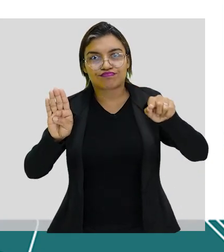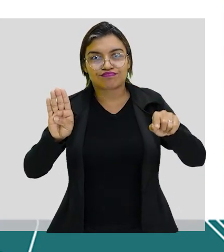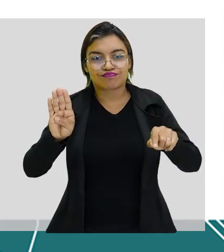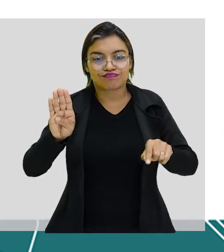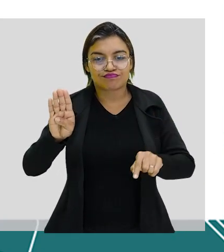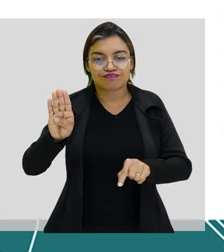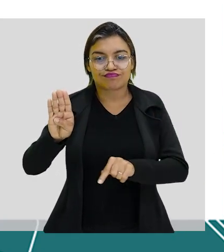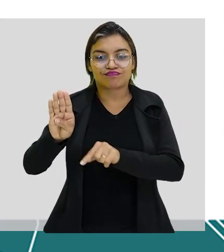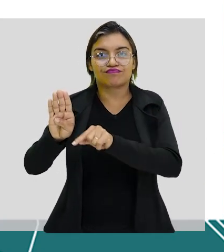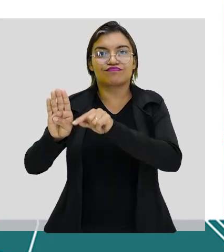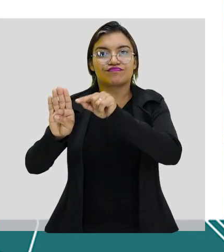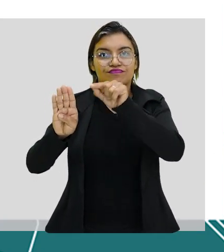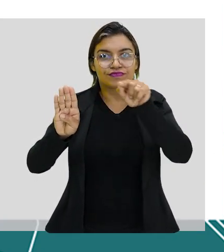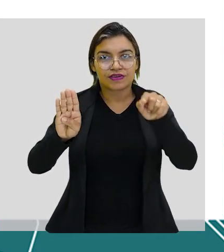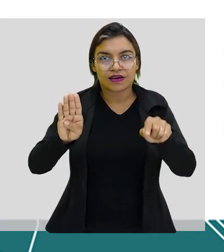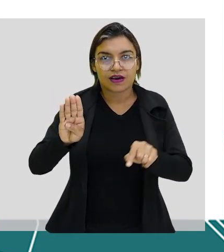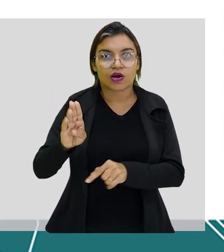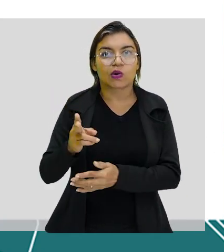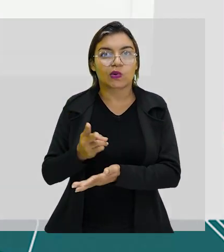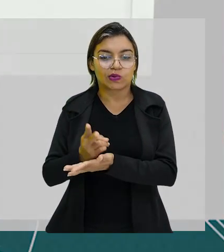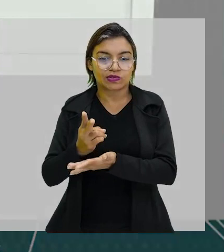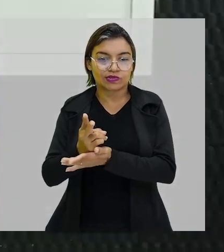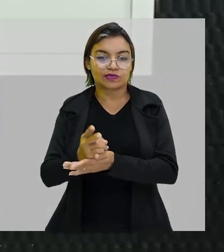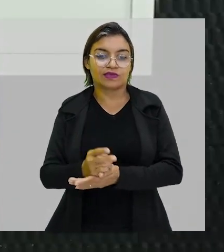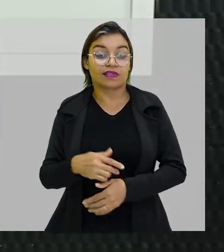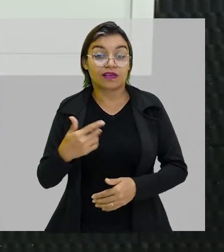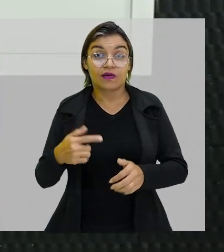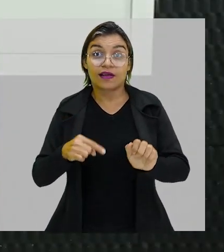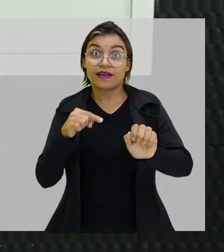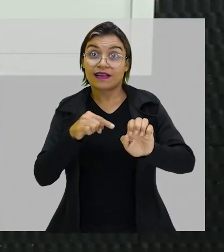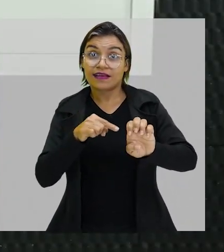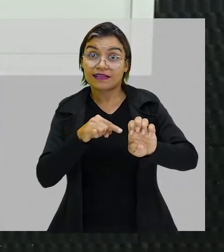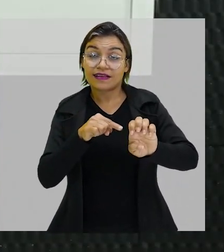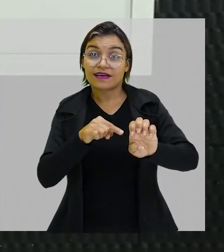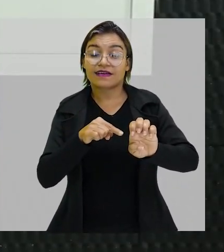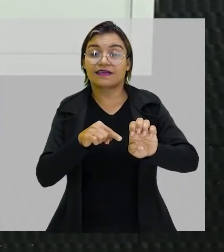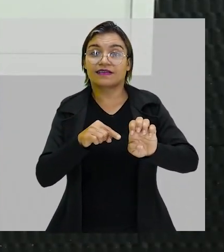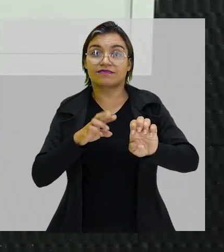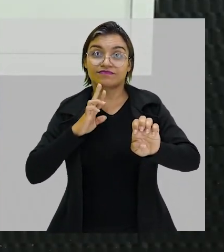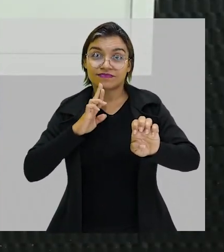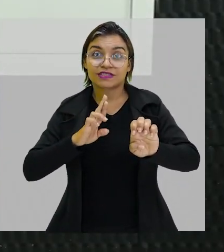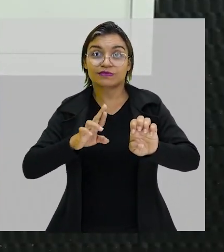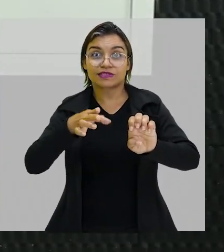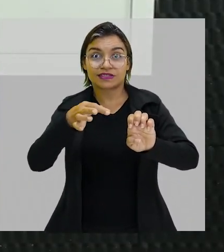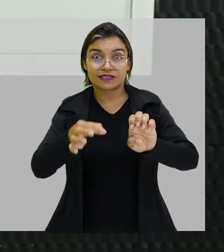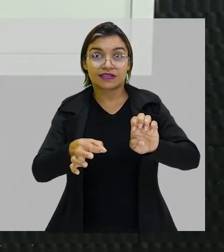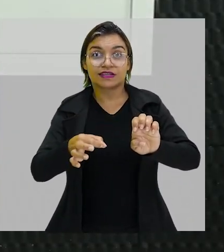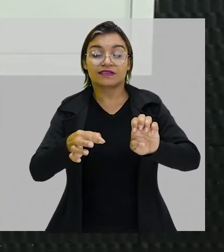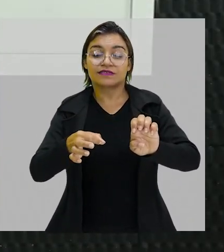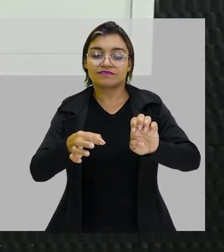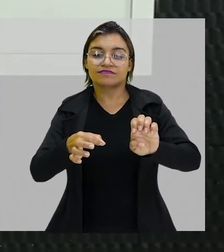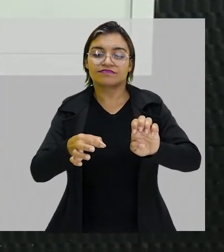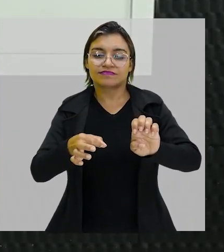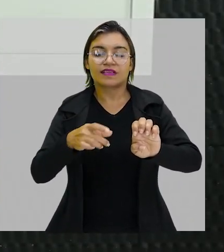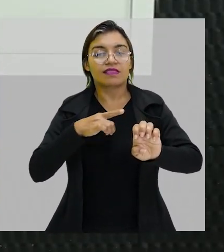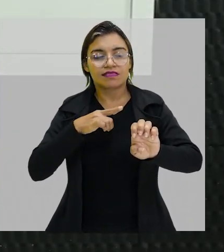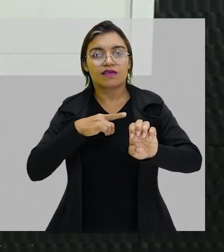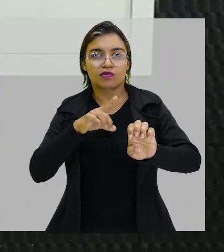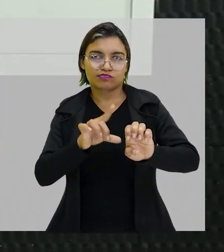Ok? Então 3, lá na letra E, a gente consegue, né, ver essa